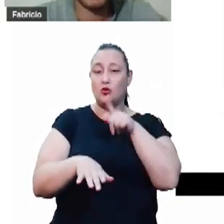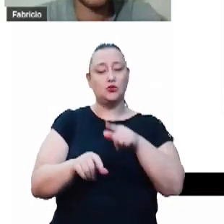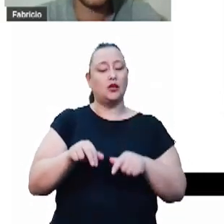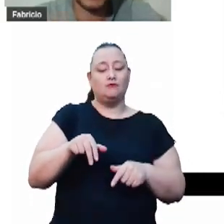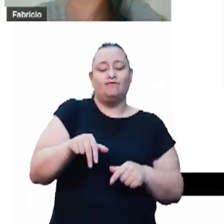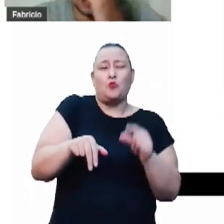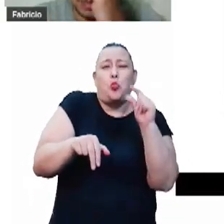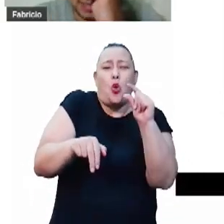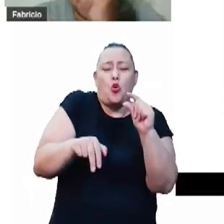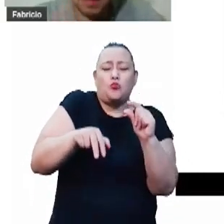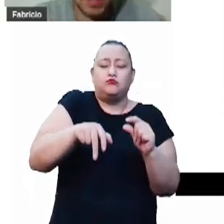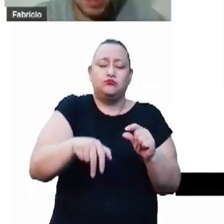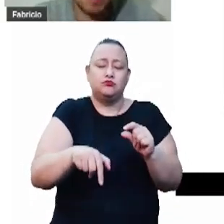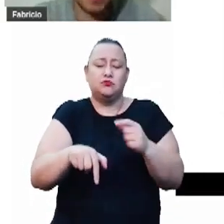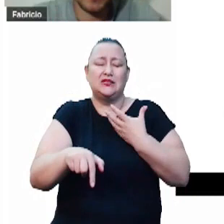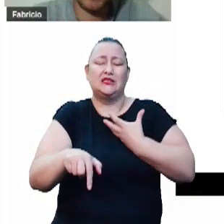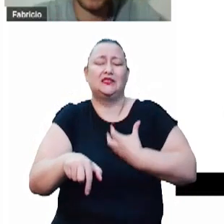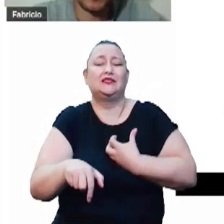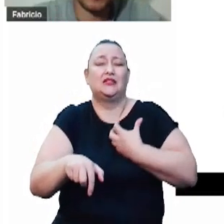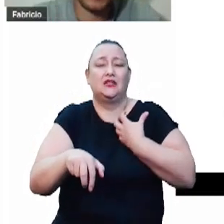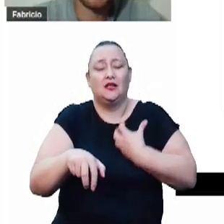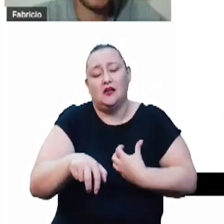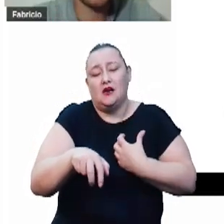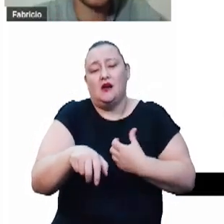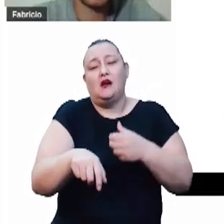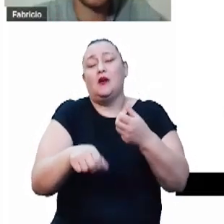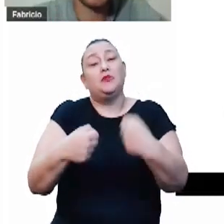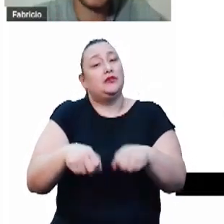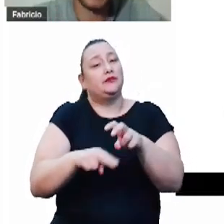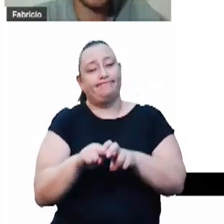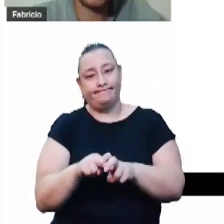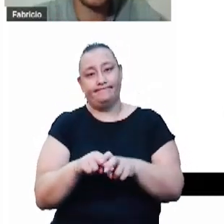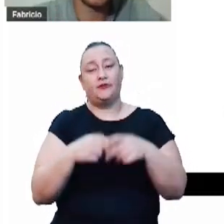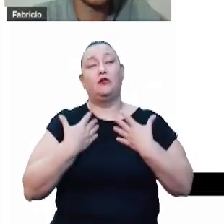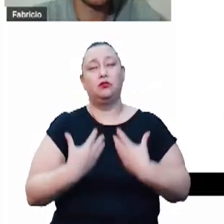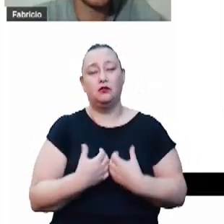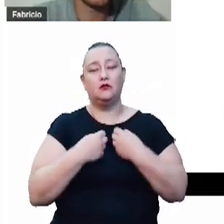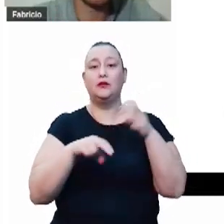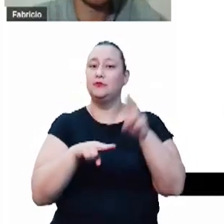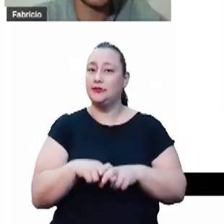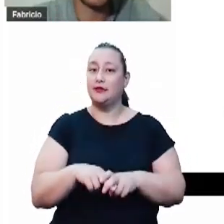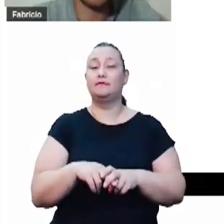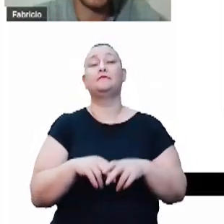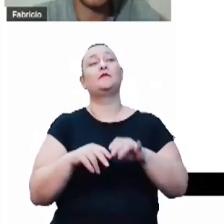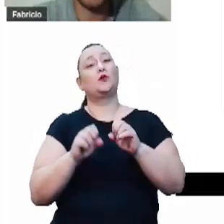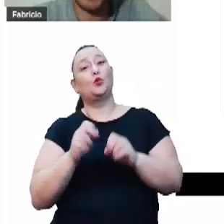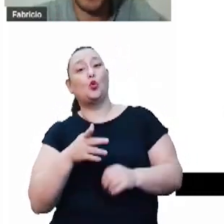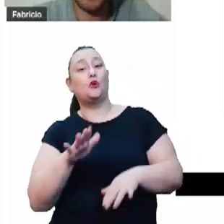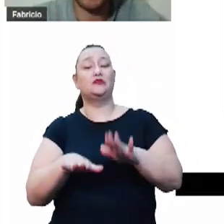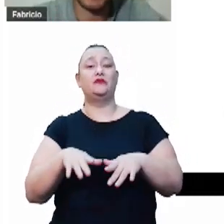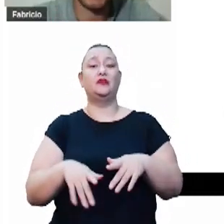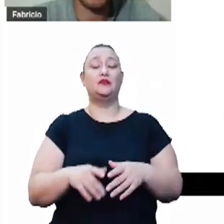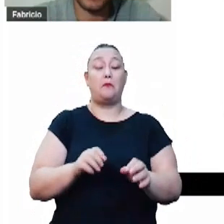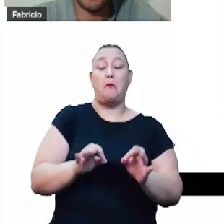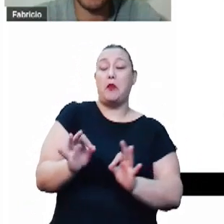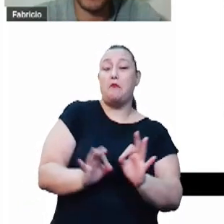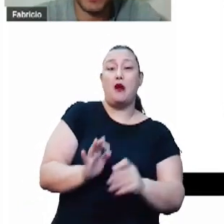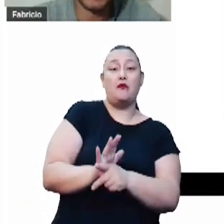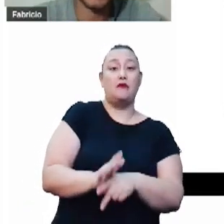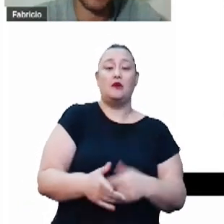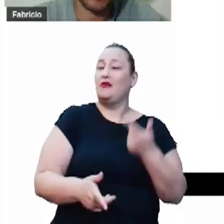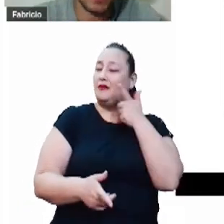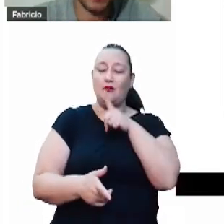por tanta contração, ele cansa mais rápido, né? O músculo dele fica fadigado mais rápido e às vezes também ele acaba perdendo o preparo físico, até